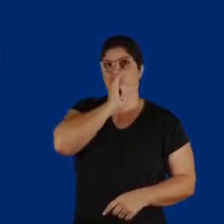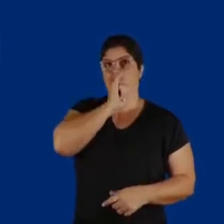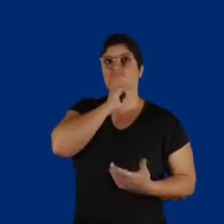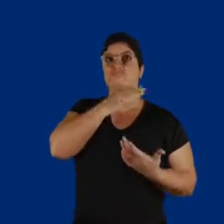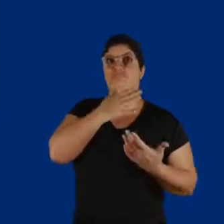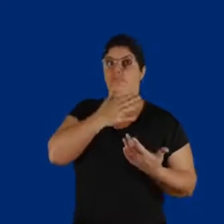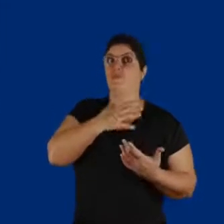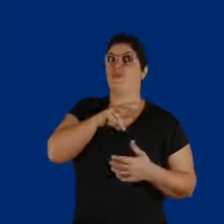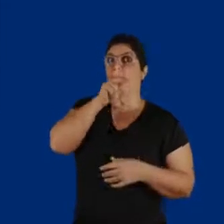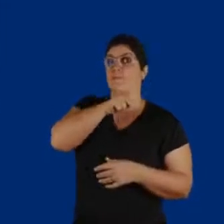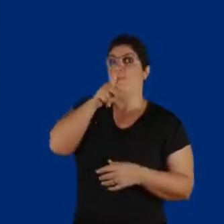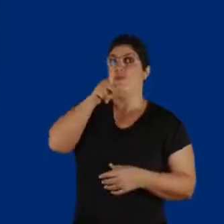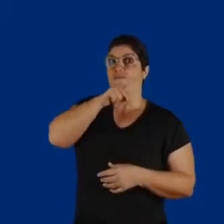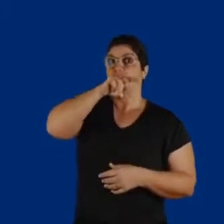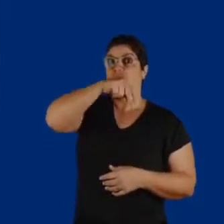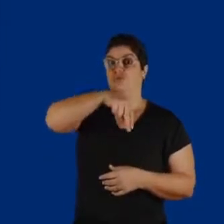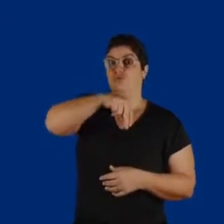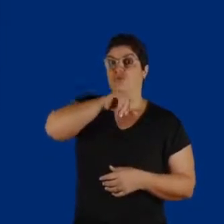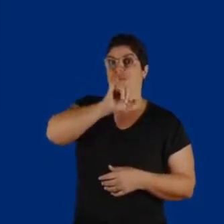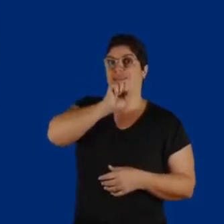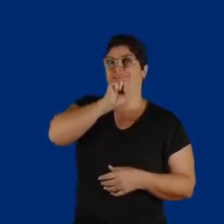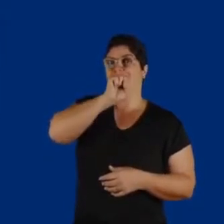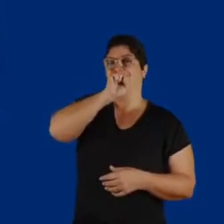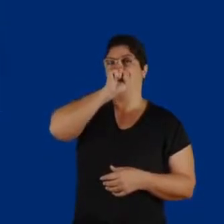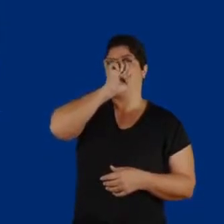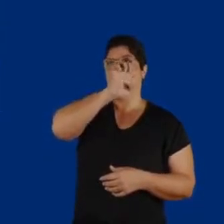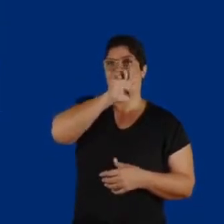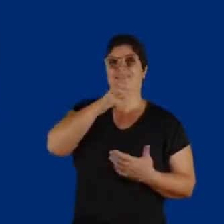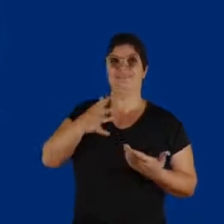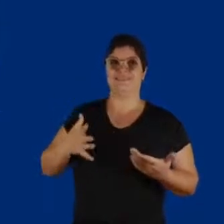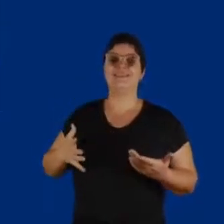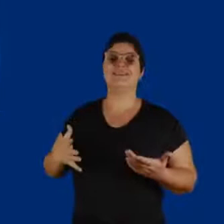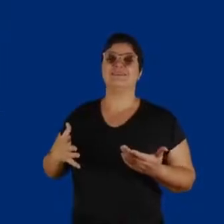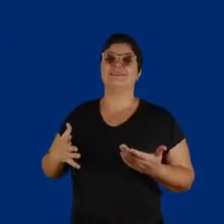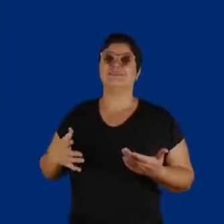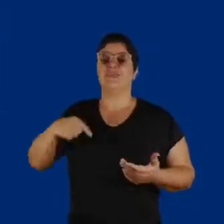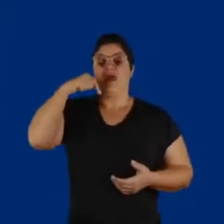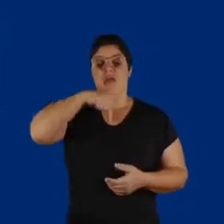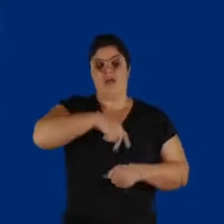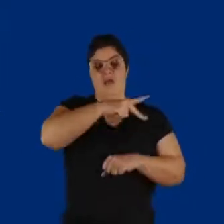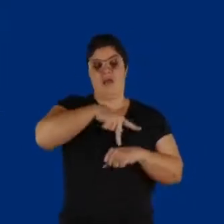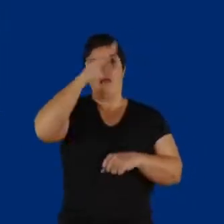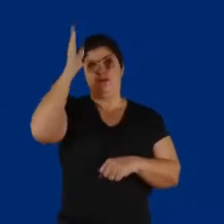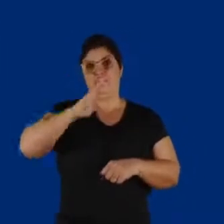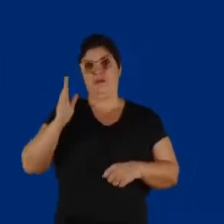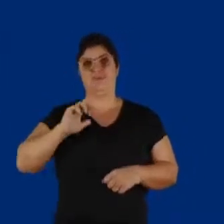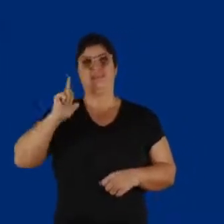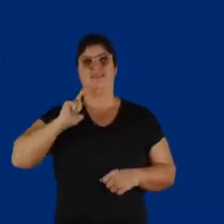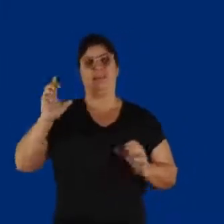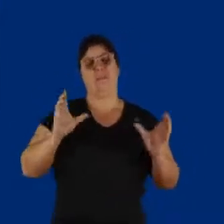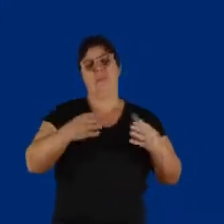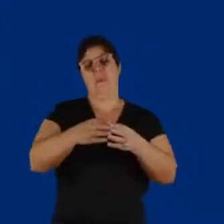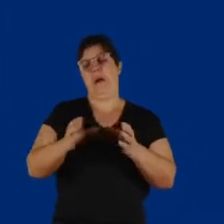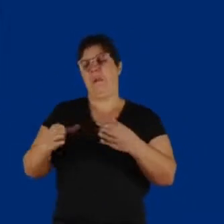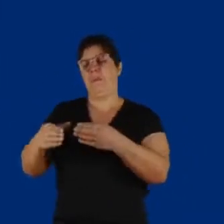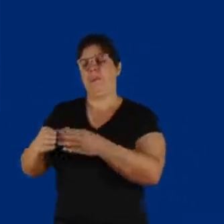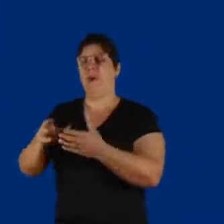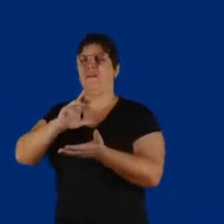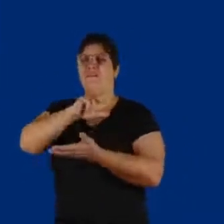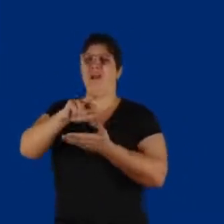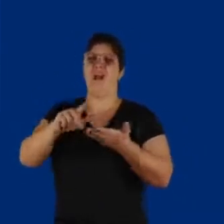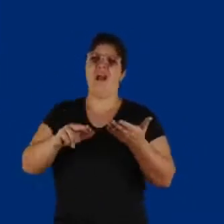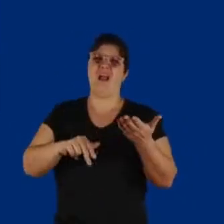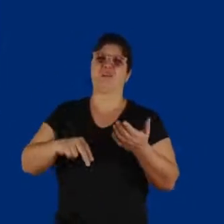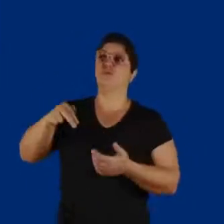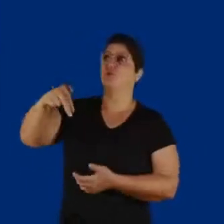né? Então, e nós temos no Brasil, né, muitos grupos. Temos lá no sertão do Rio Grande do Norte o